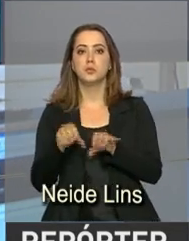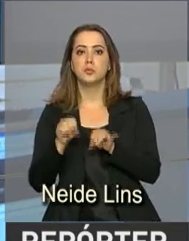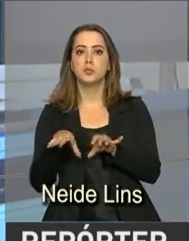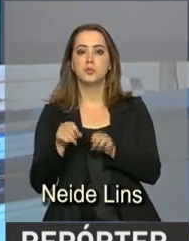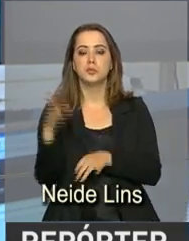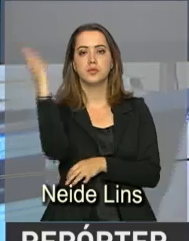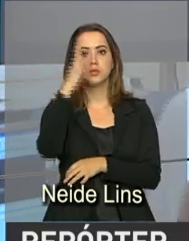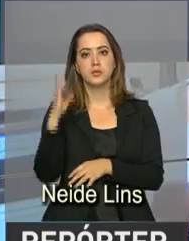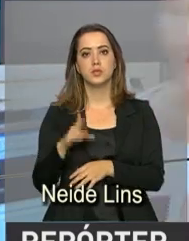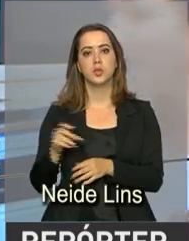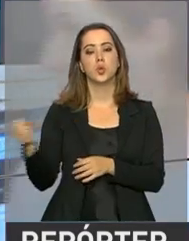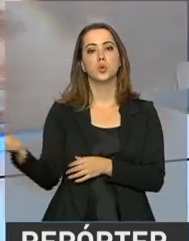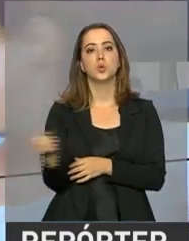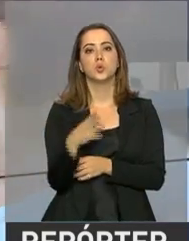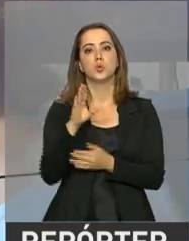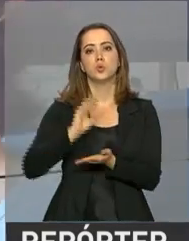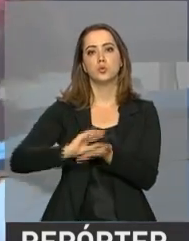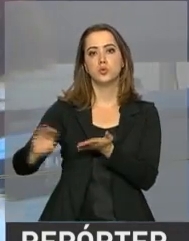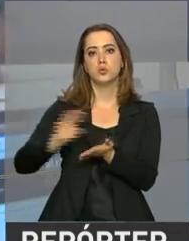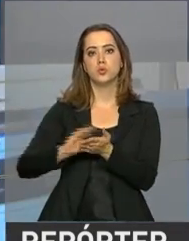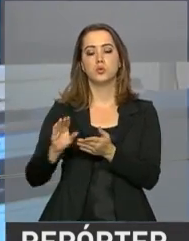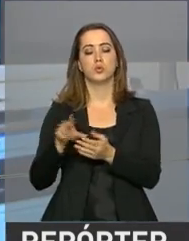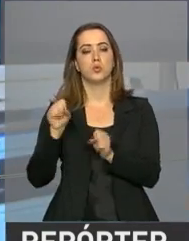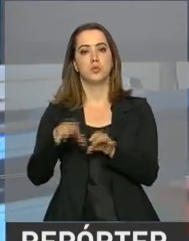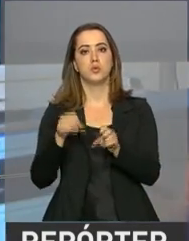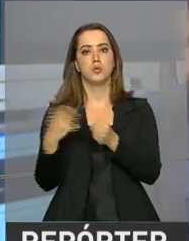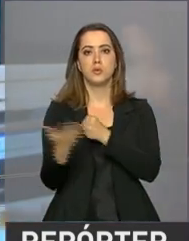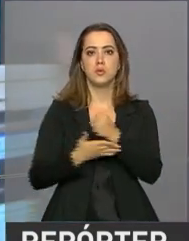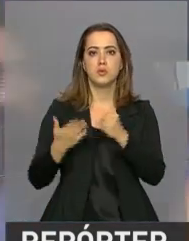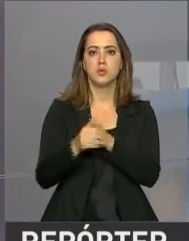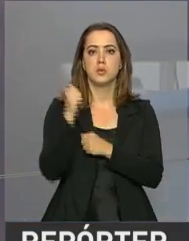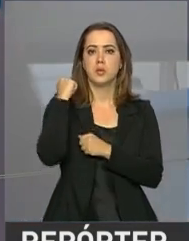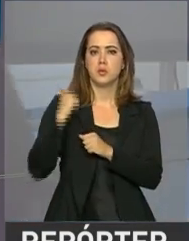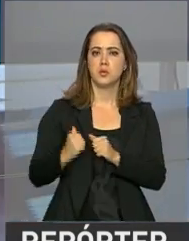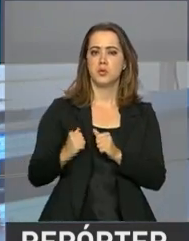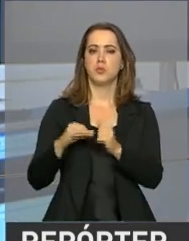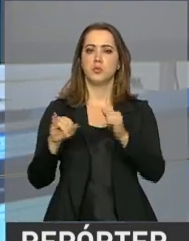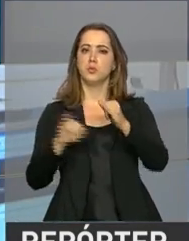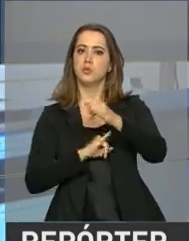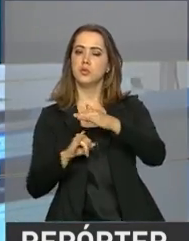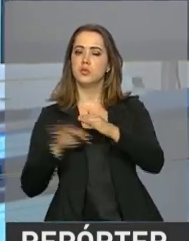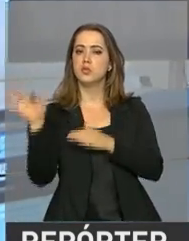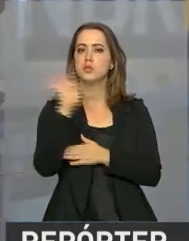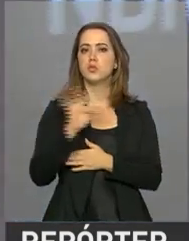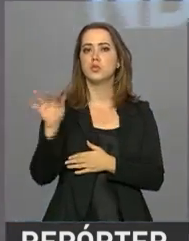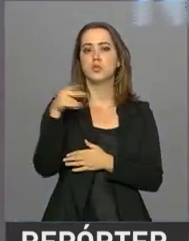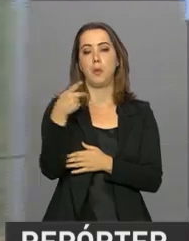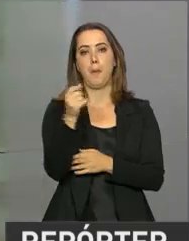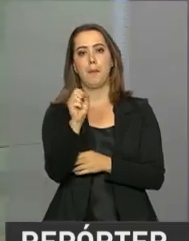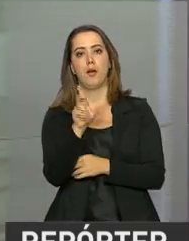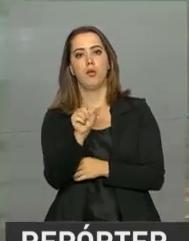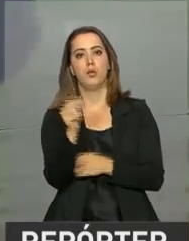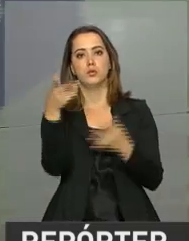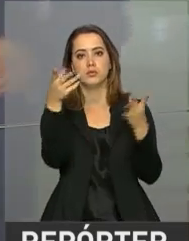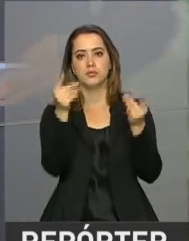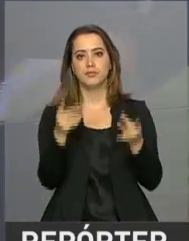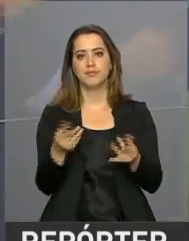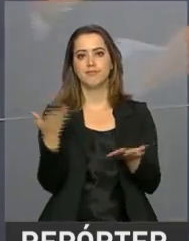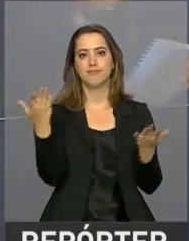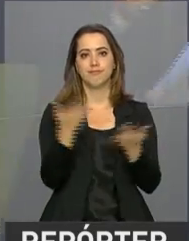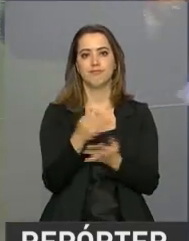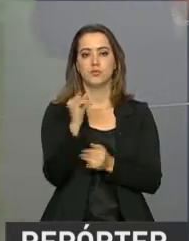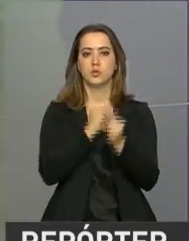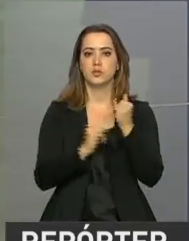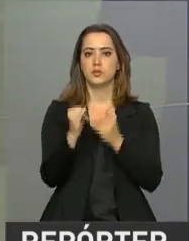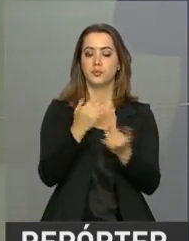Foram anunciados novos recursos para o ensino básico, bolsas de estudo e instituições federais. O repórter Paulo Lasálvia tem as informações